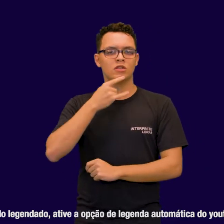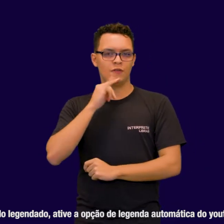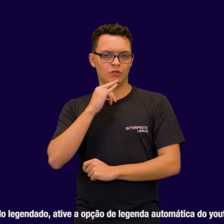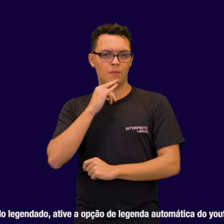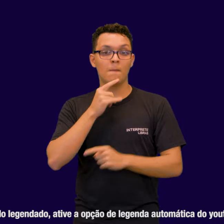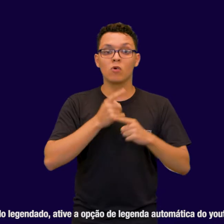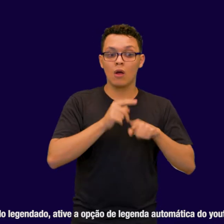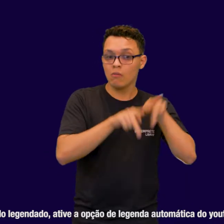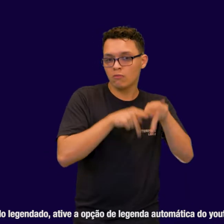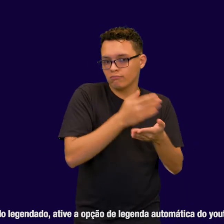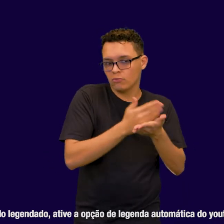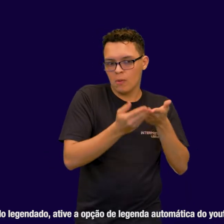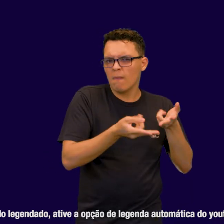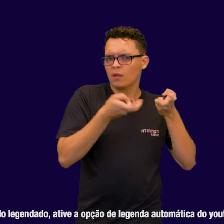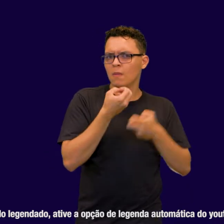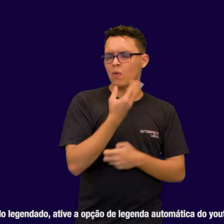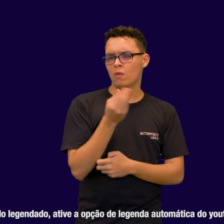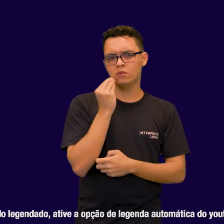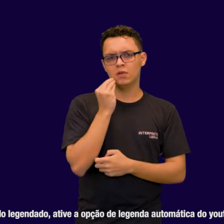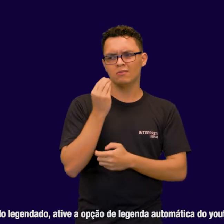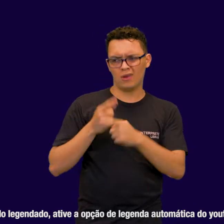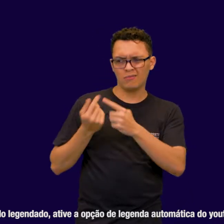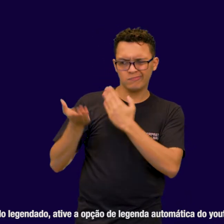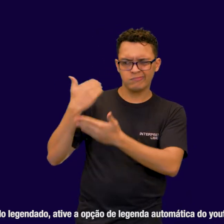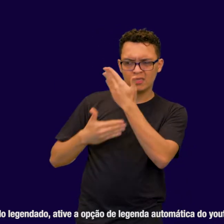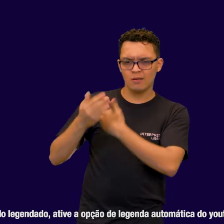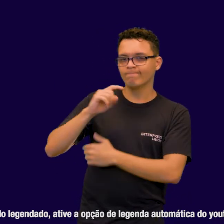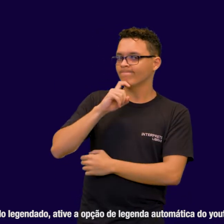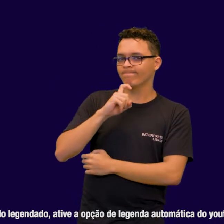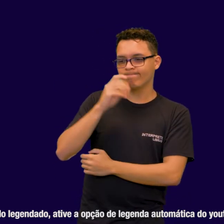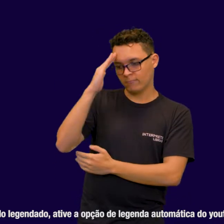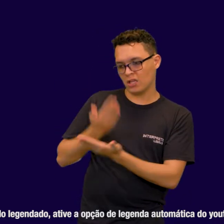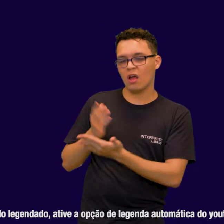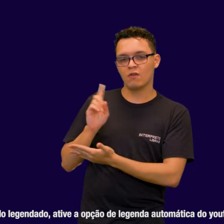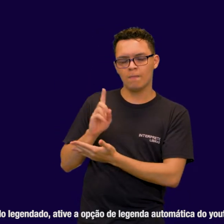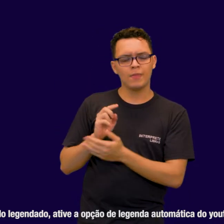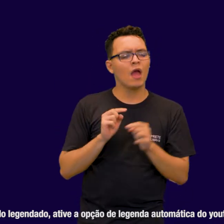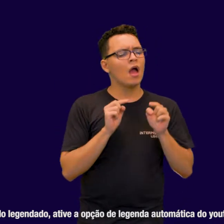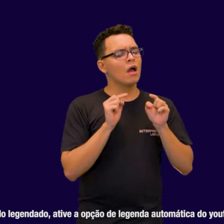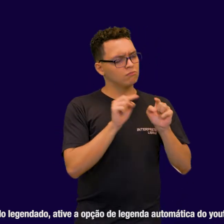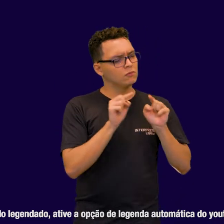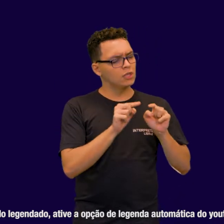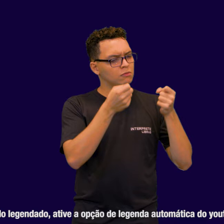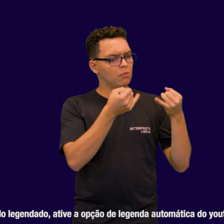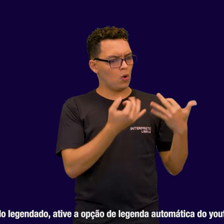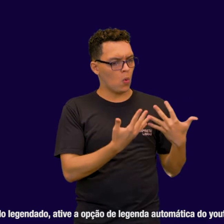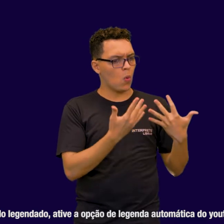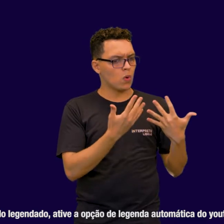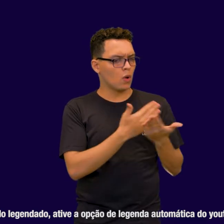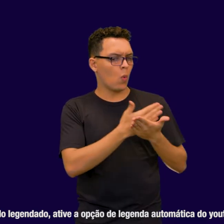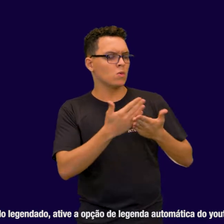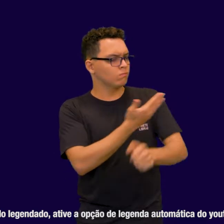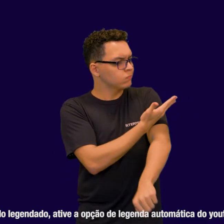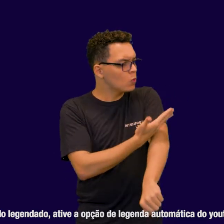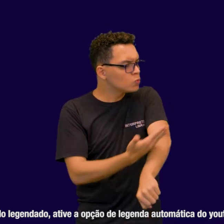negócio viável, o que lá atrás ninguém acreditava que podia ser. Você começou falando aí que foi um hábito que